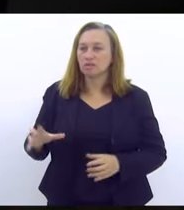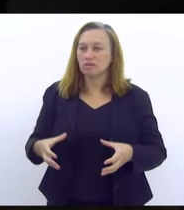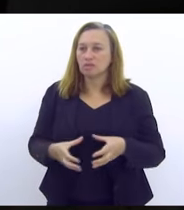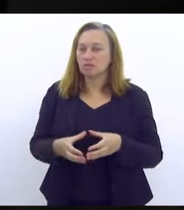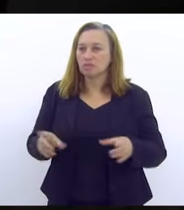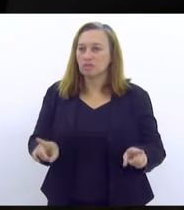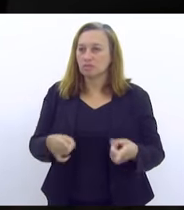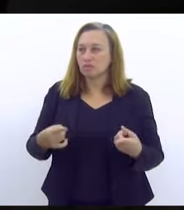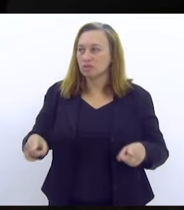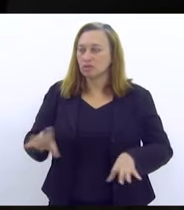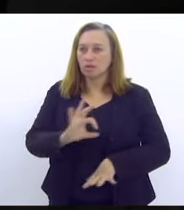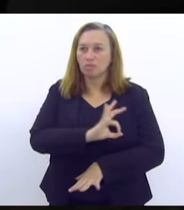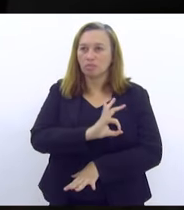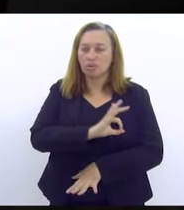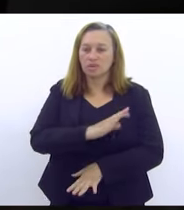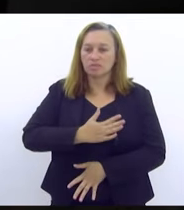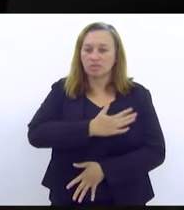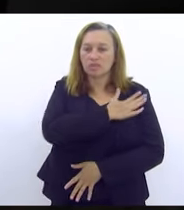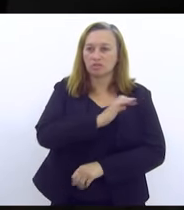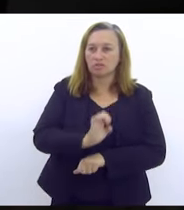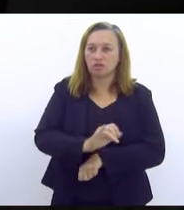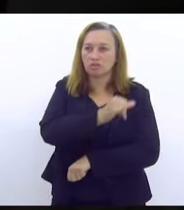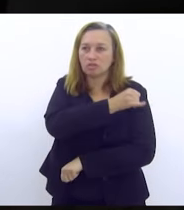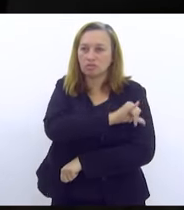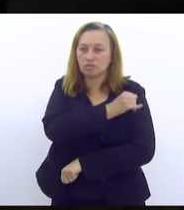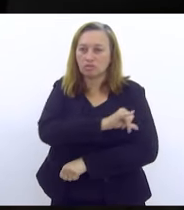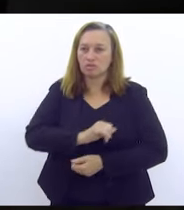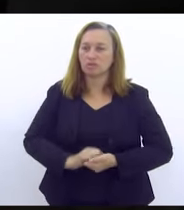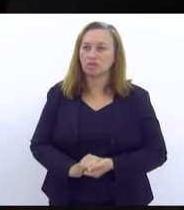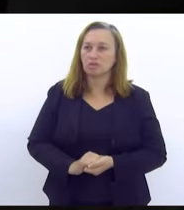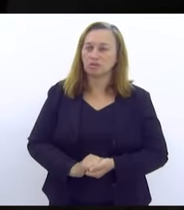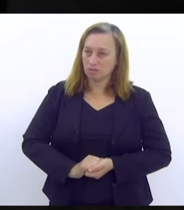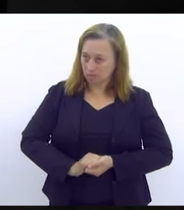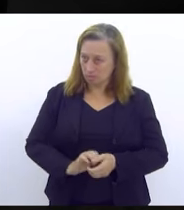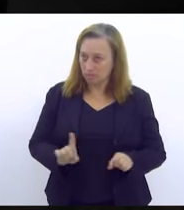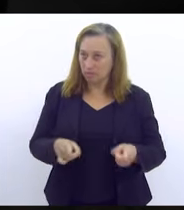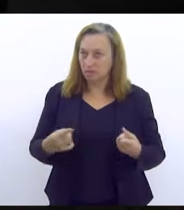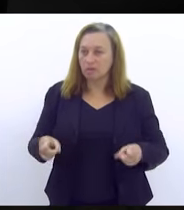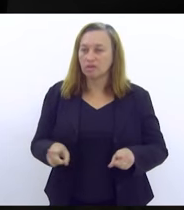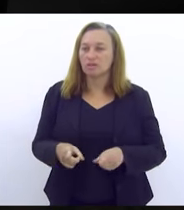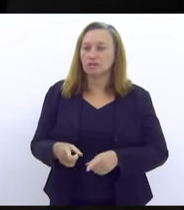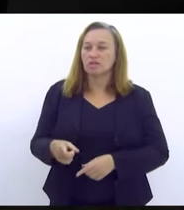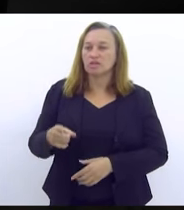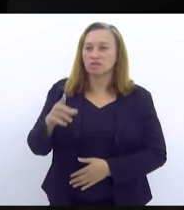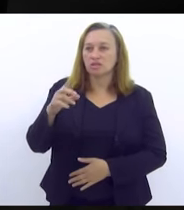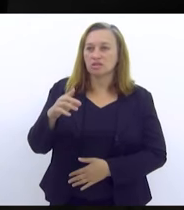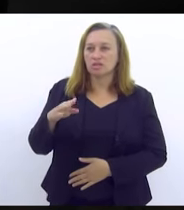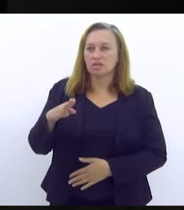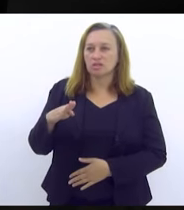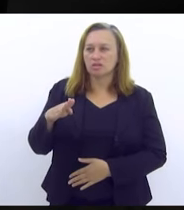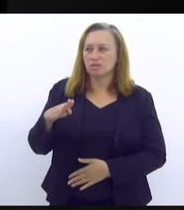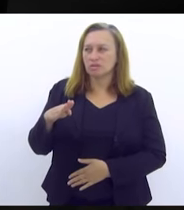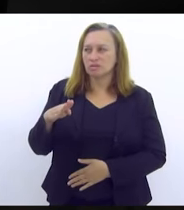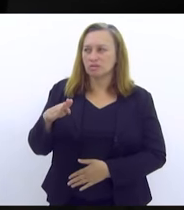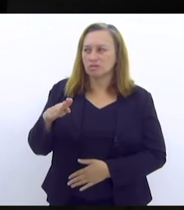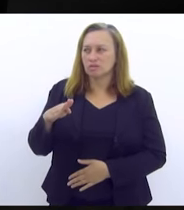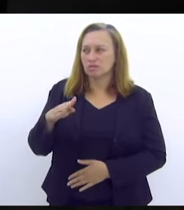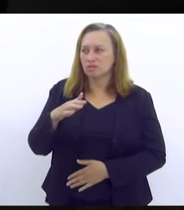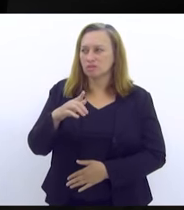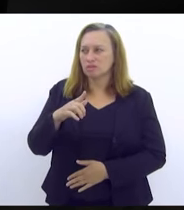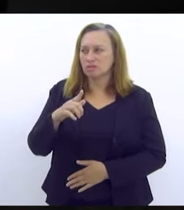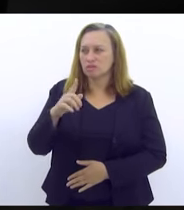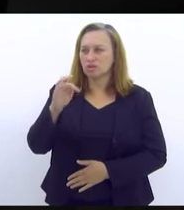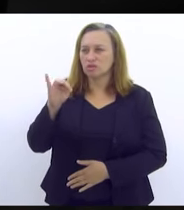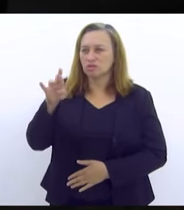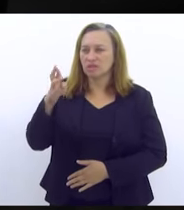de Música da Polícia Militar do Estado do Rio de Janeiro, sob a regência do subtenente Sirlédio. E